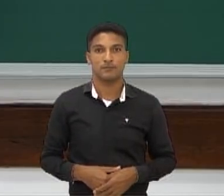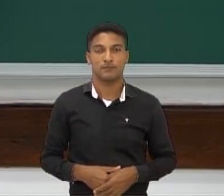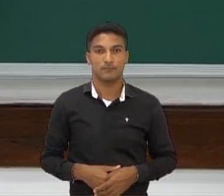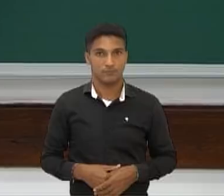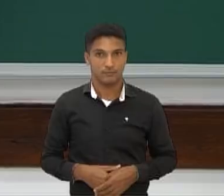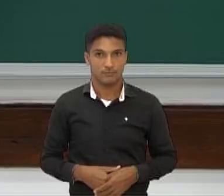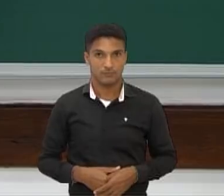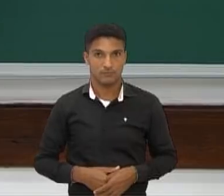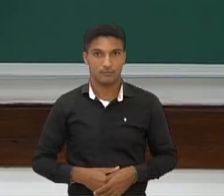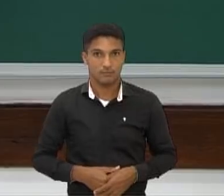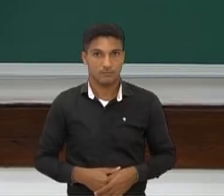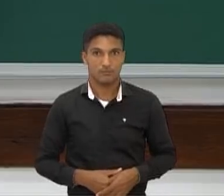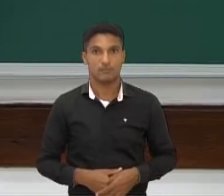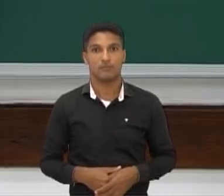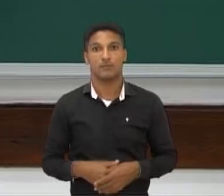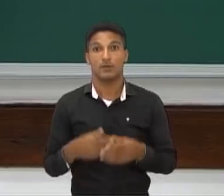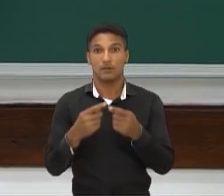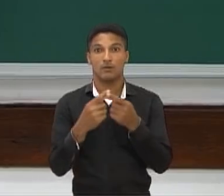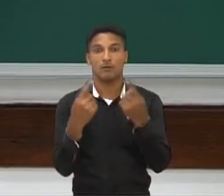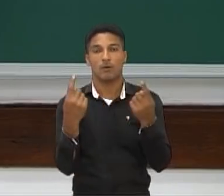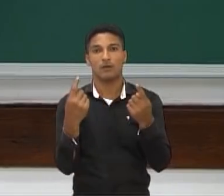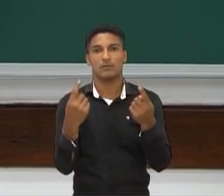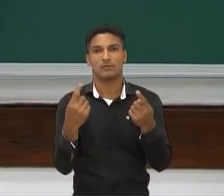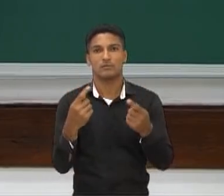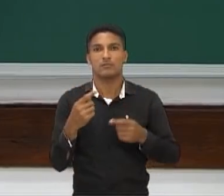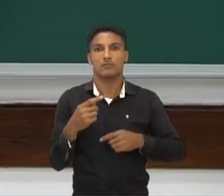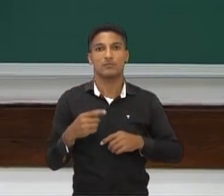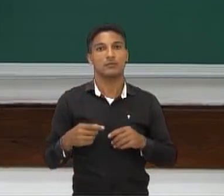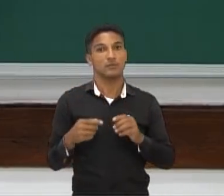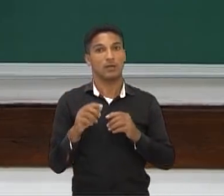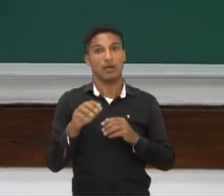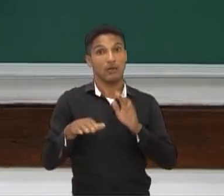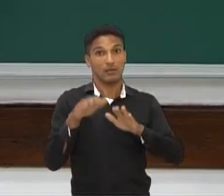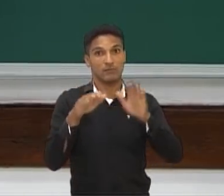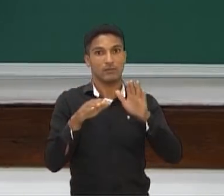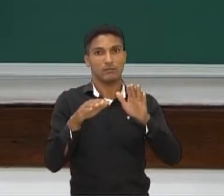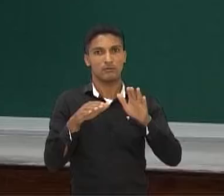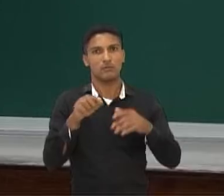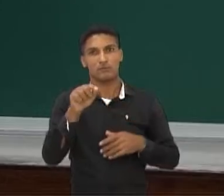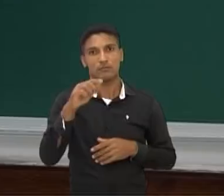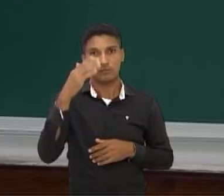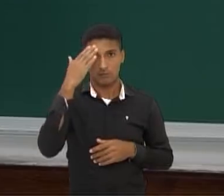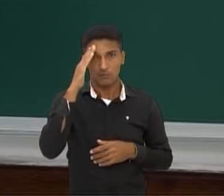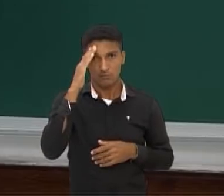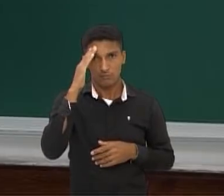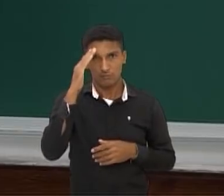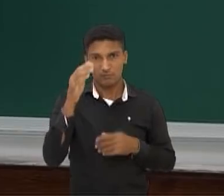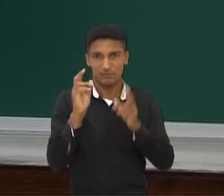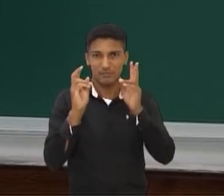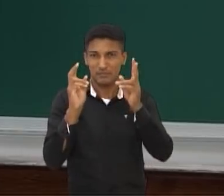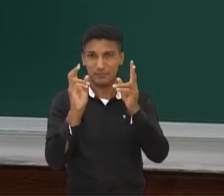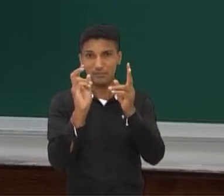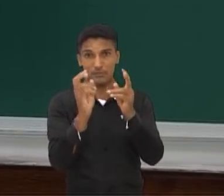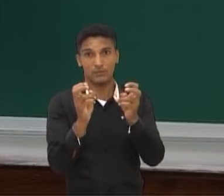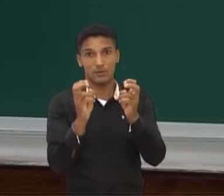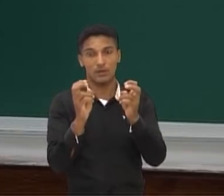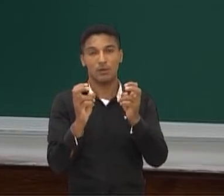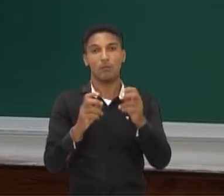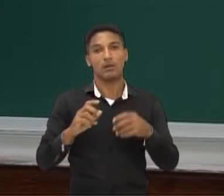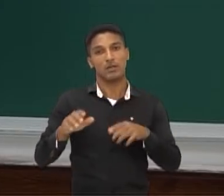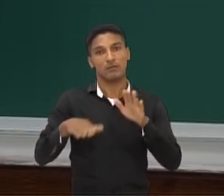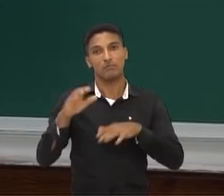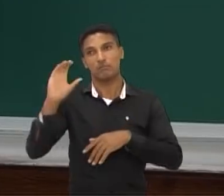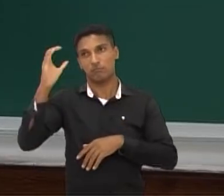que realmente simboliza cientificamente. Então, o que acontece? Através dessa